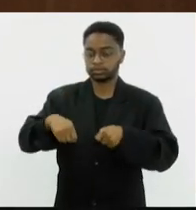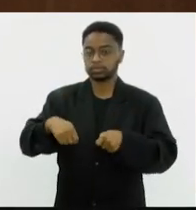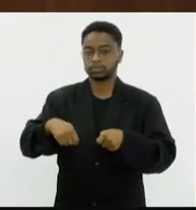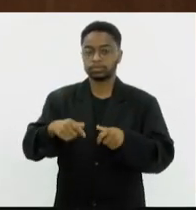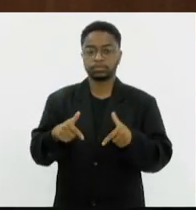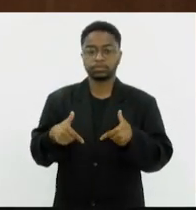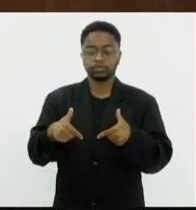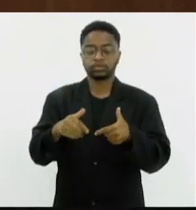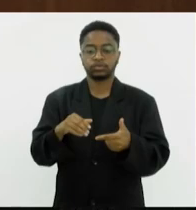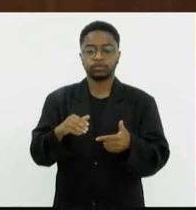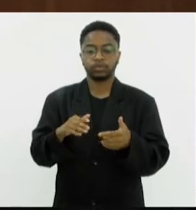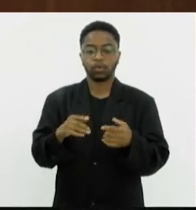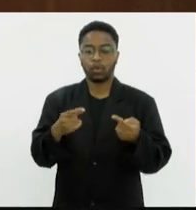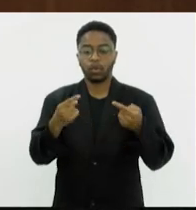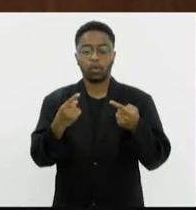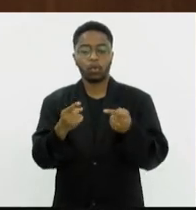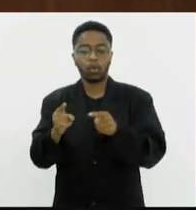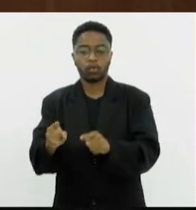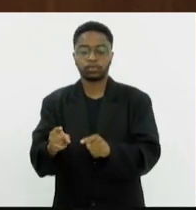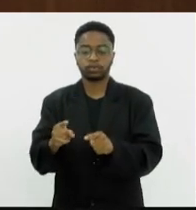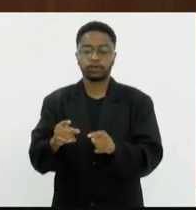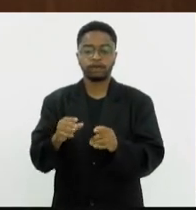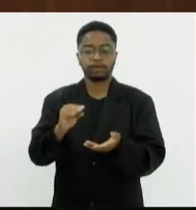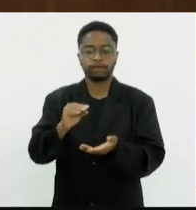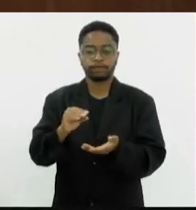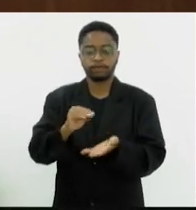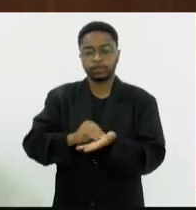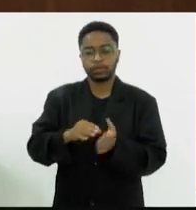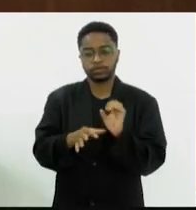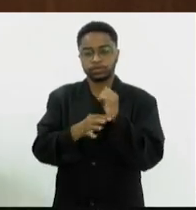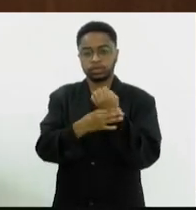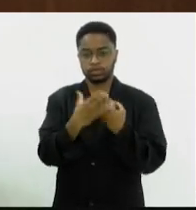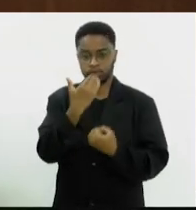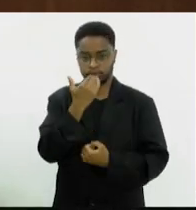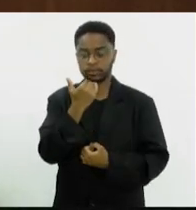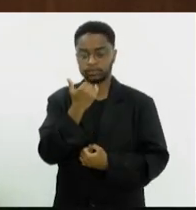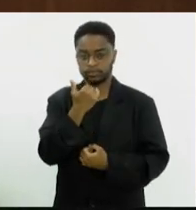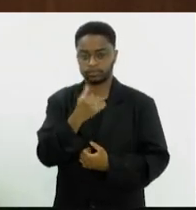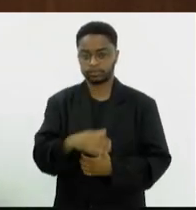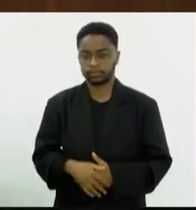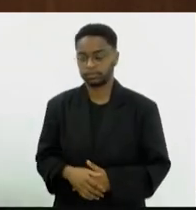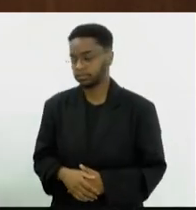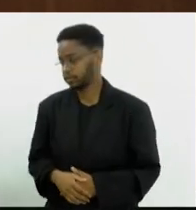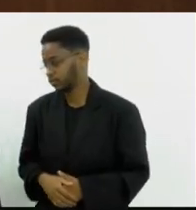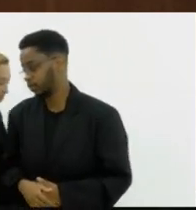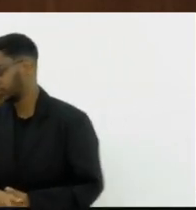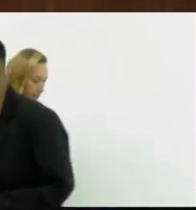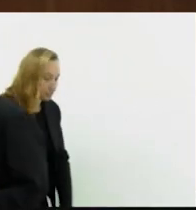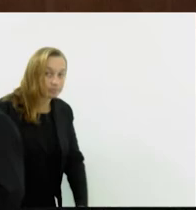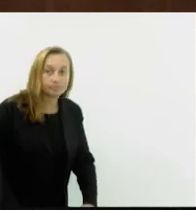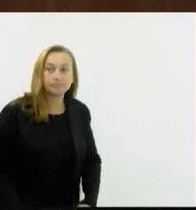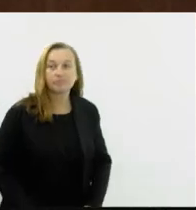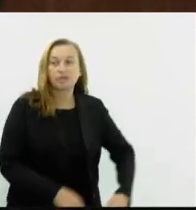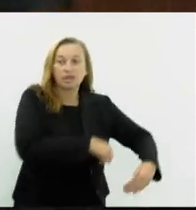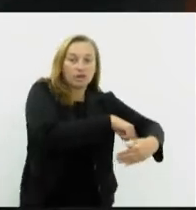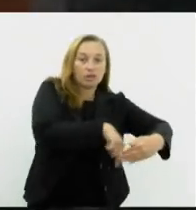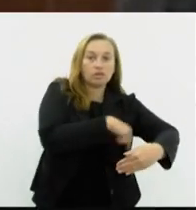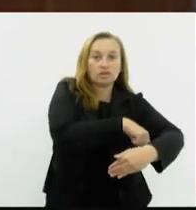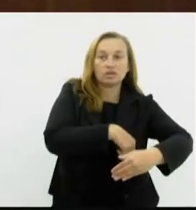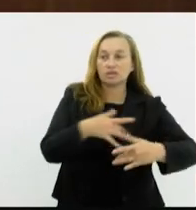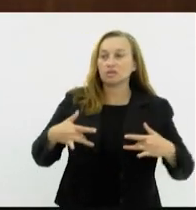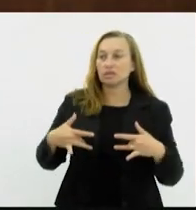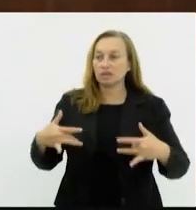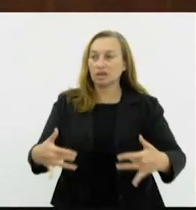à insegurança alimentar e o combate à fome. E a Cozinha Solidária, ela vem como uma ferramenta fundamental